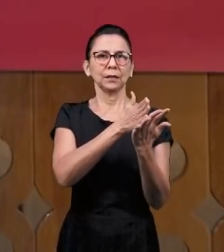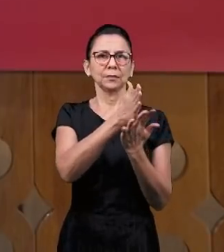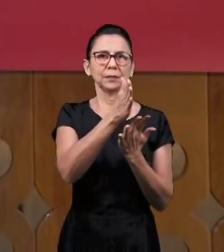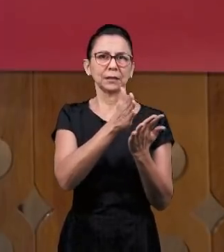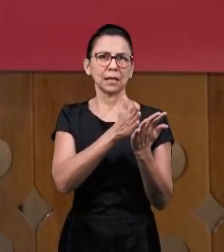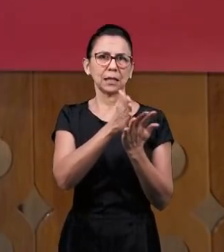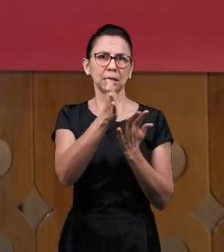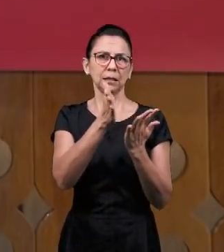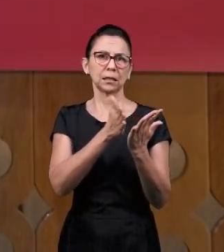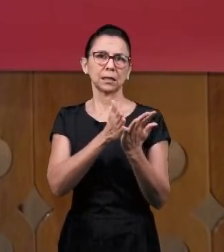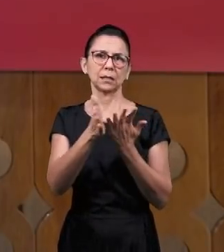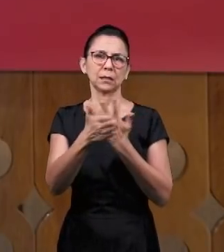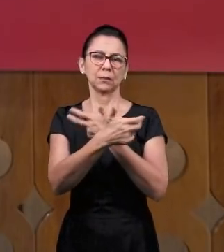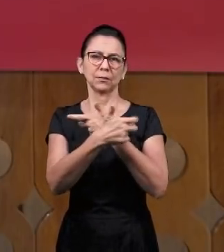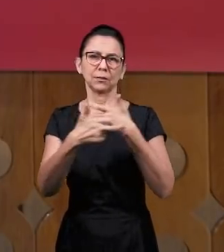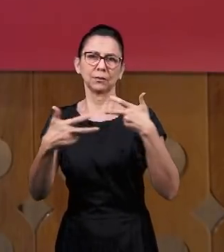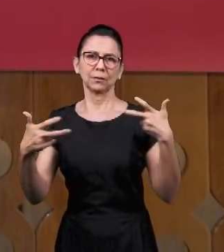vontade.